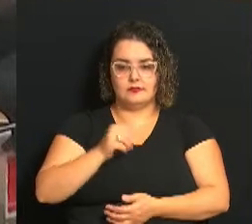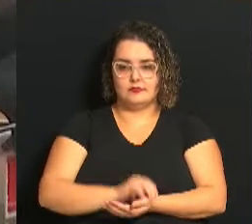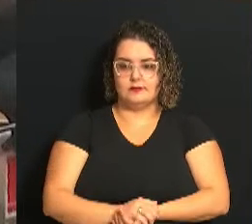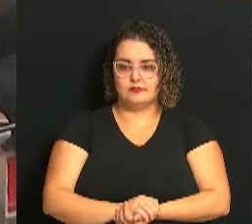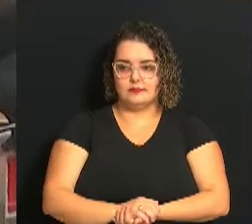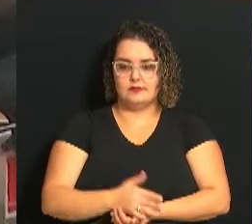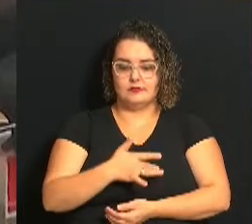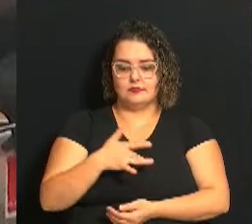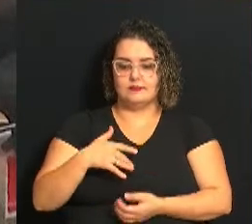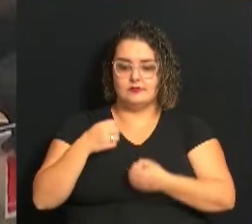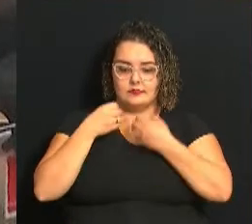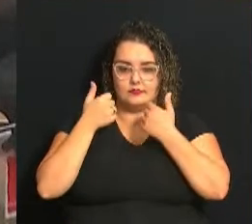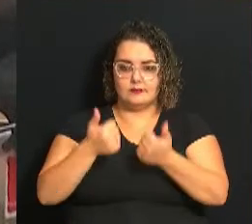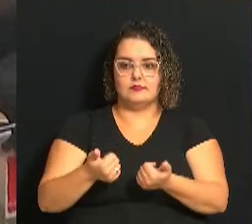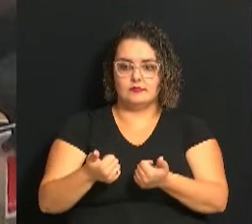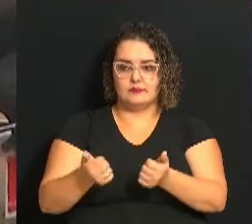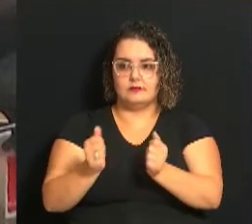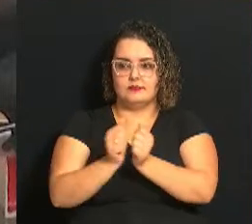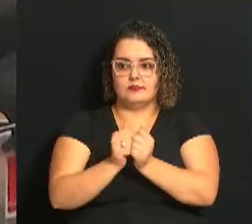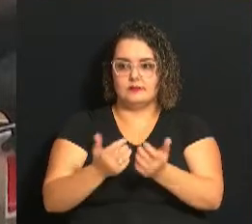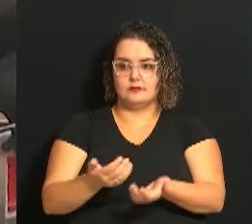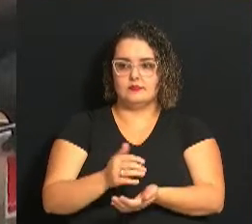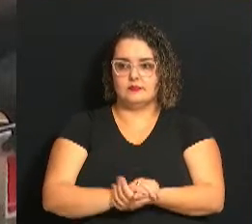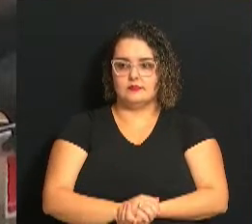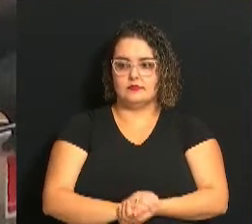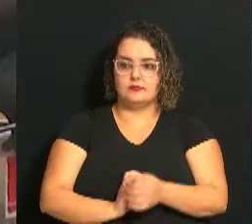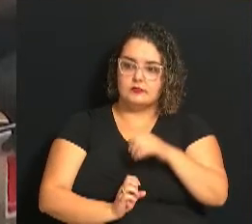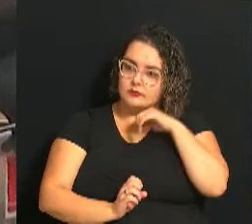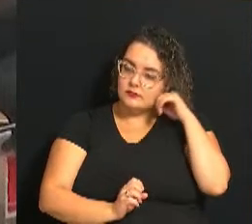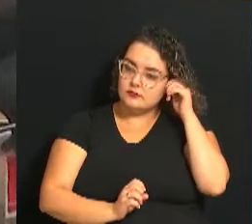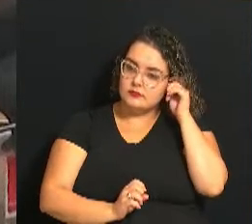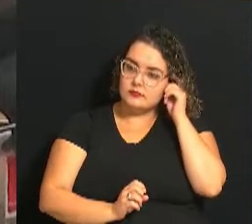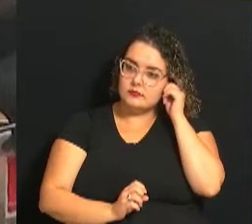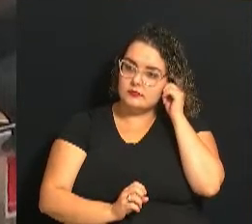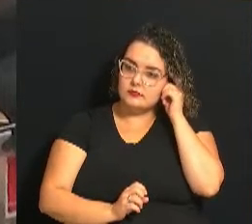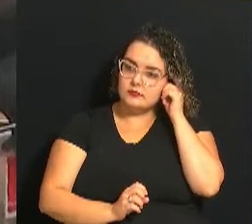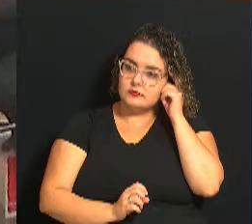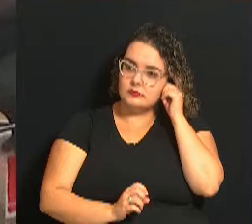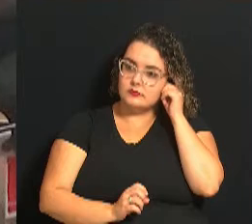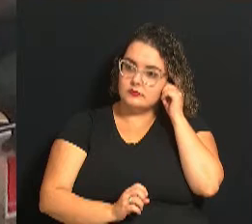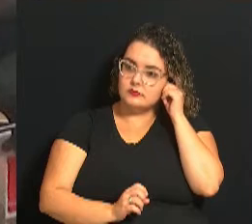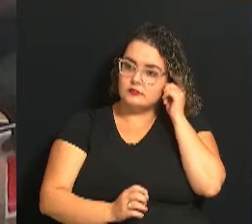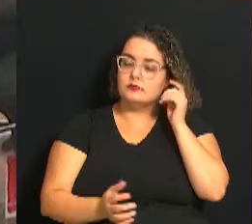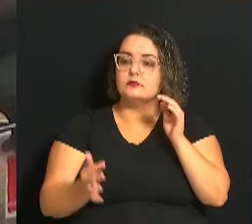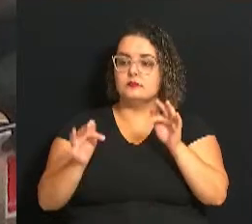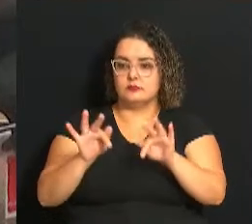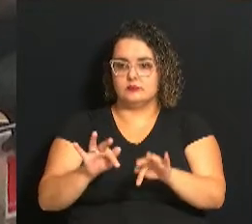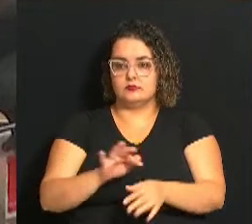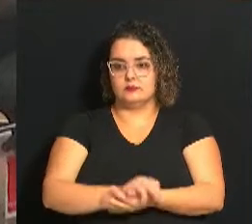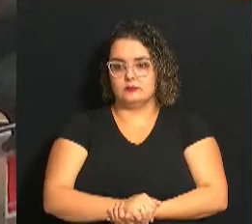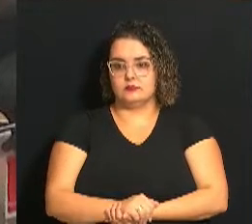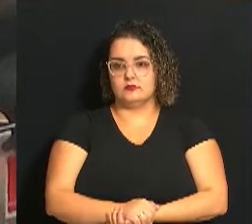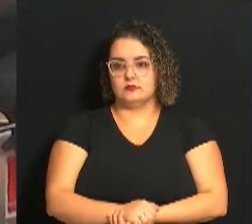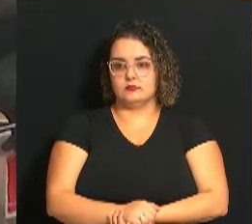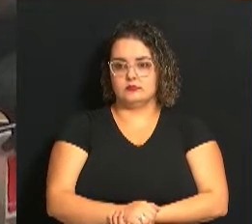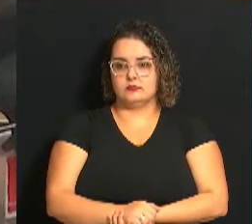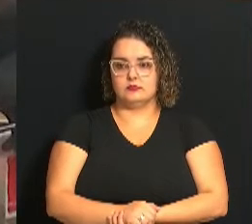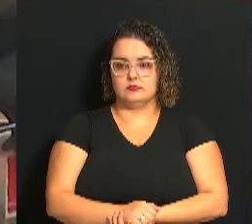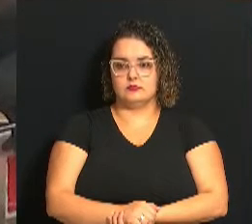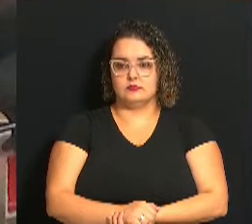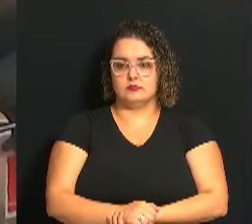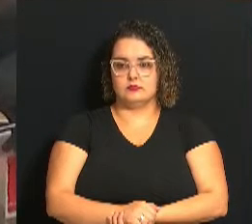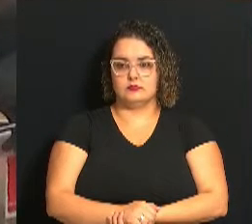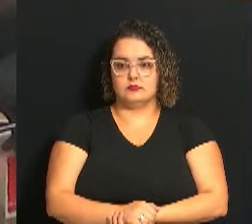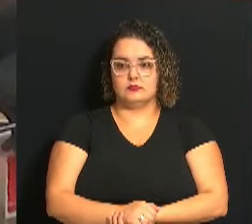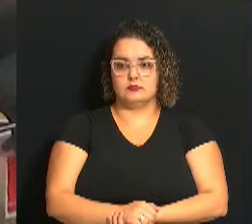estará conosco aí novamente no município. Tá? Então, chegando ao fim desse processo, desse rito